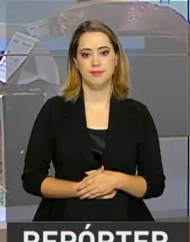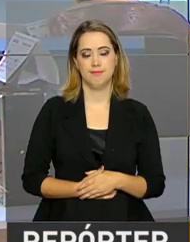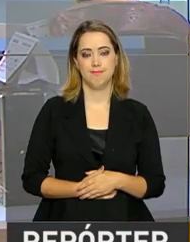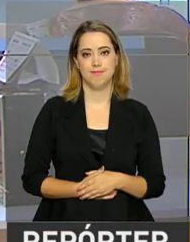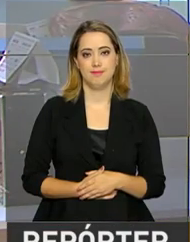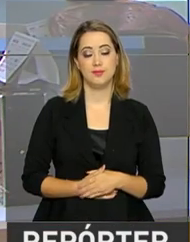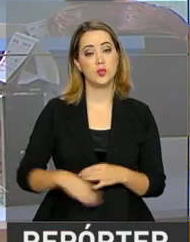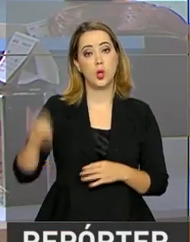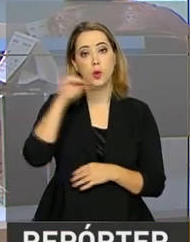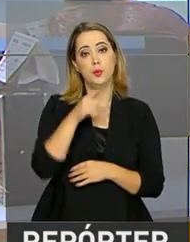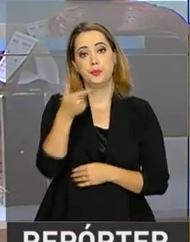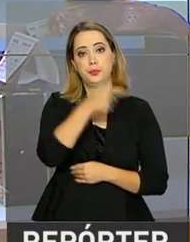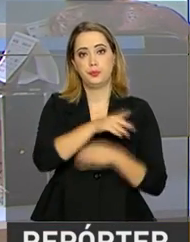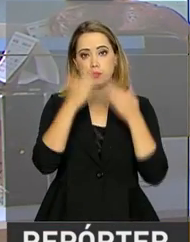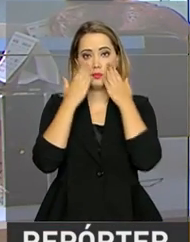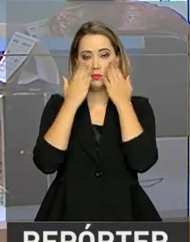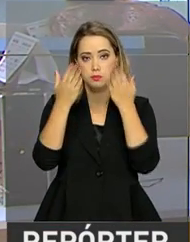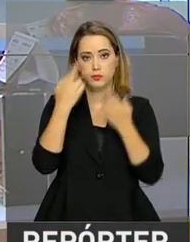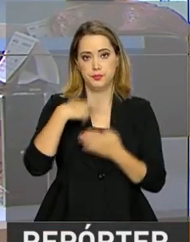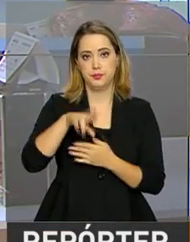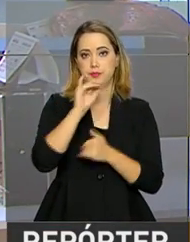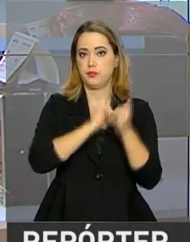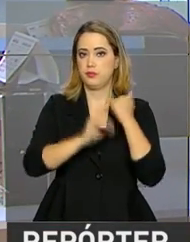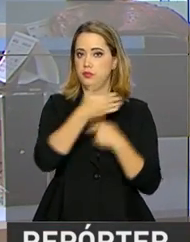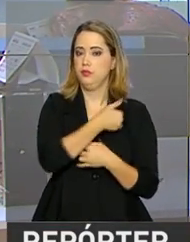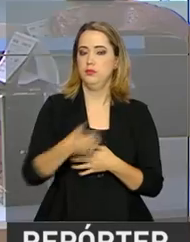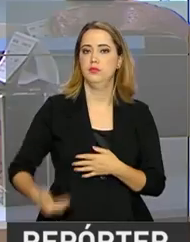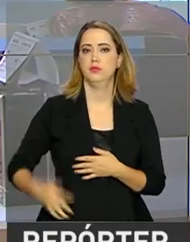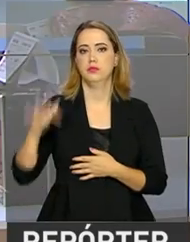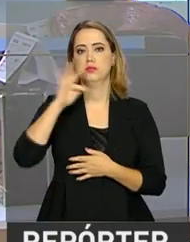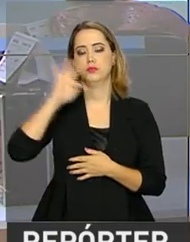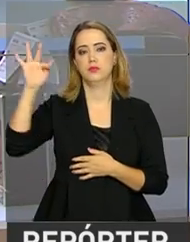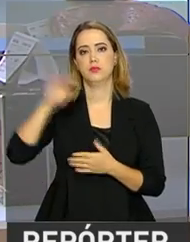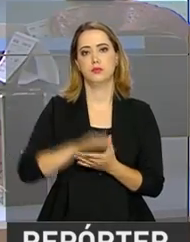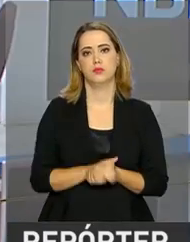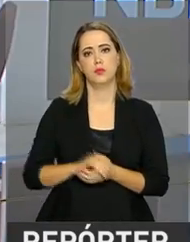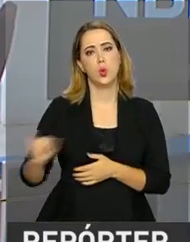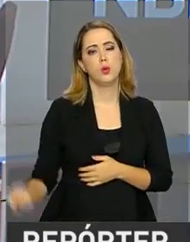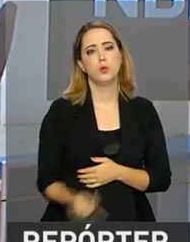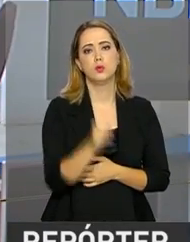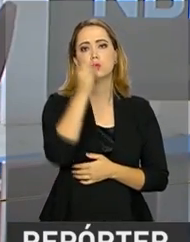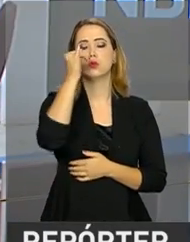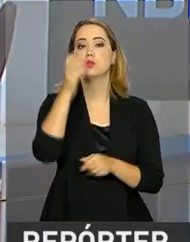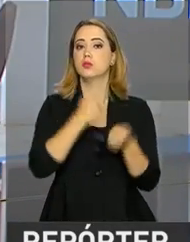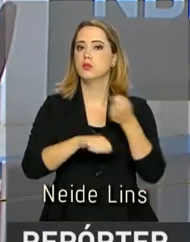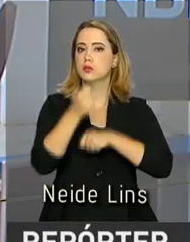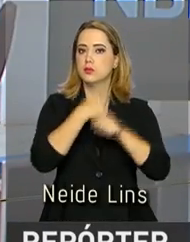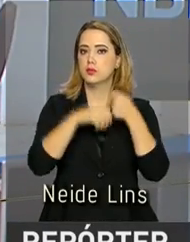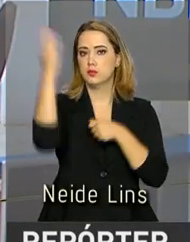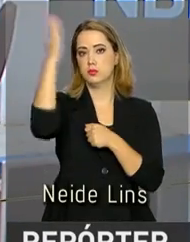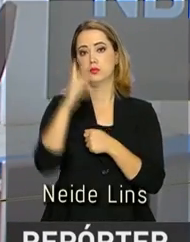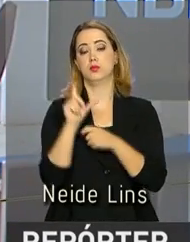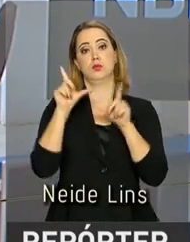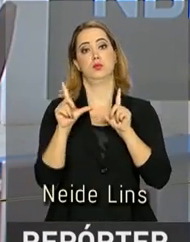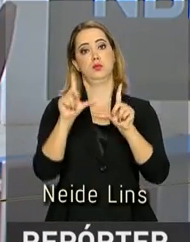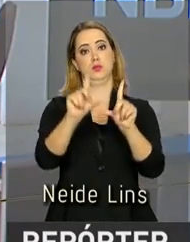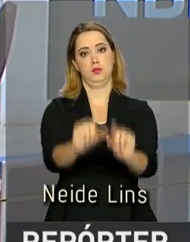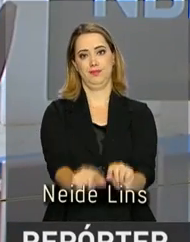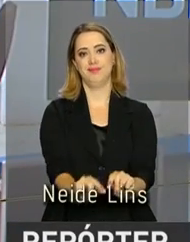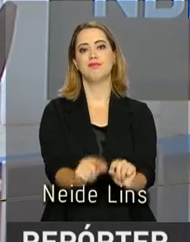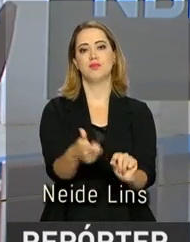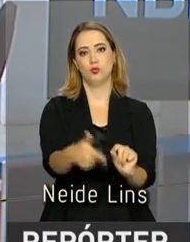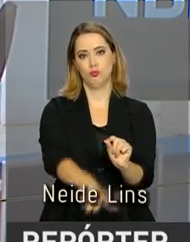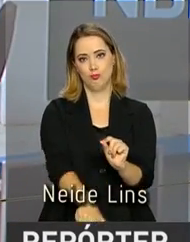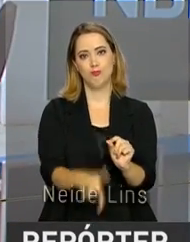Olá estamos de volta com repórter NBR e as notícias do governo federal os juros da economia brasileira reduziram ainda